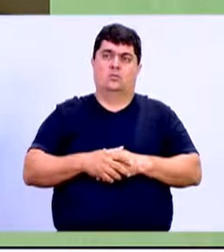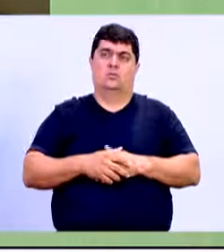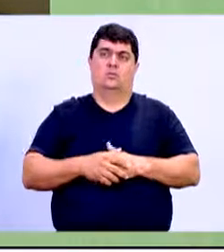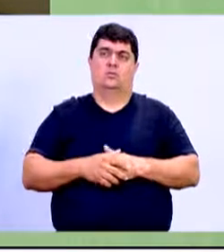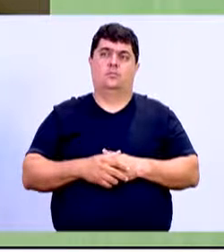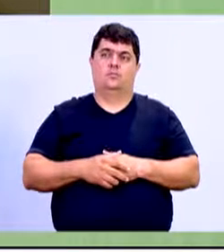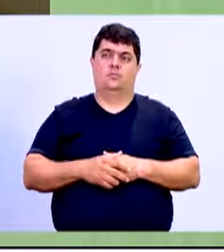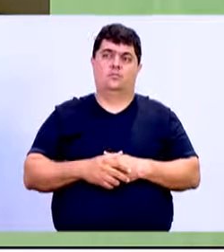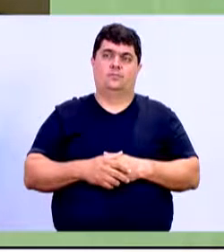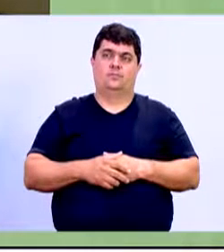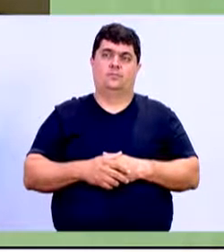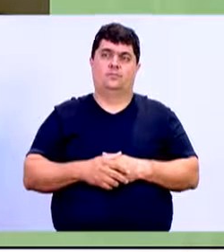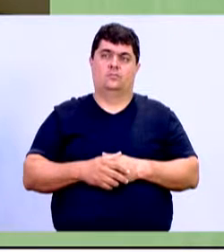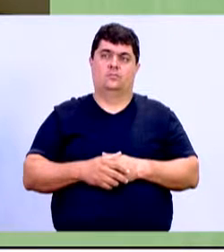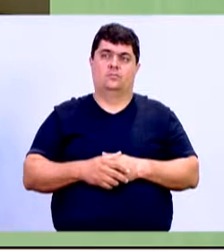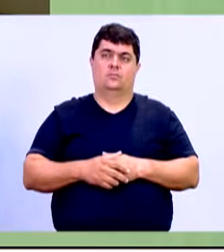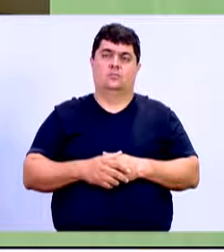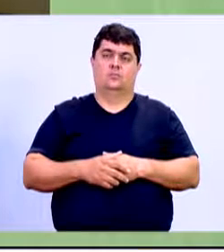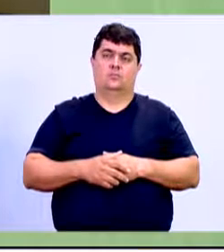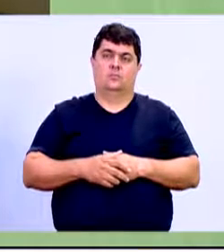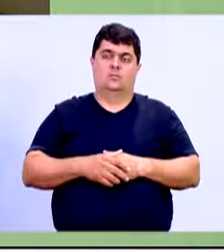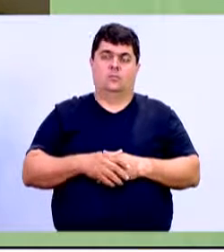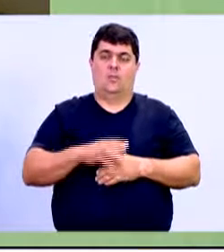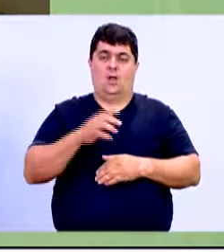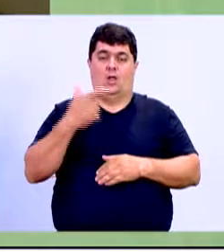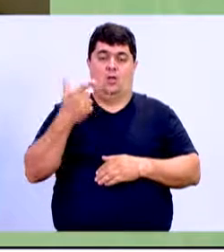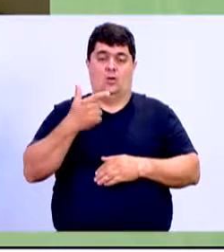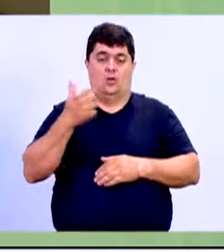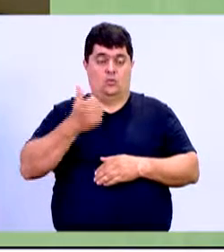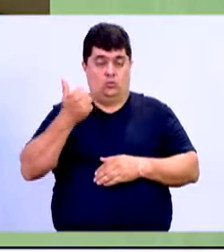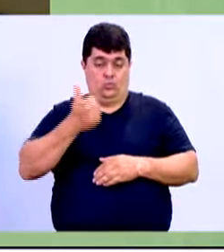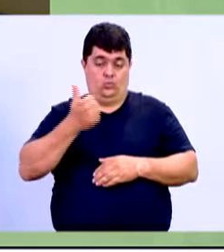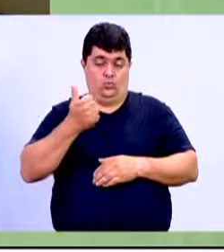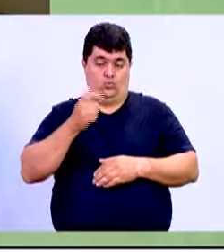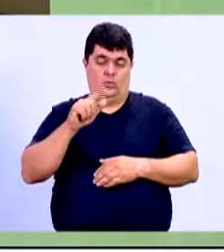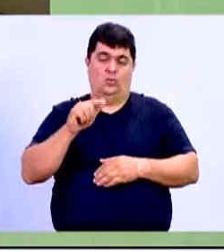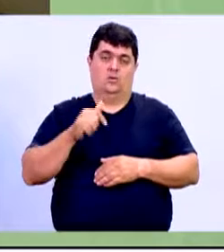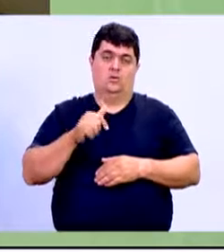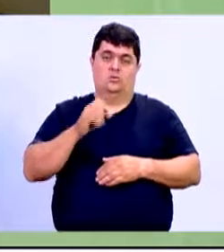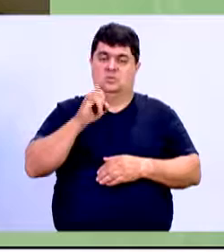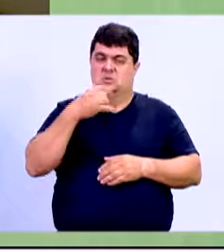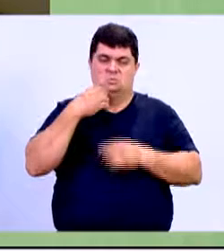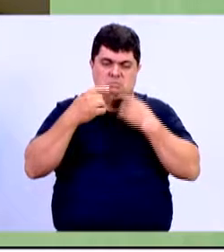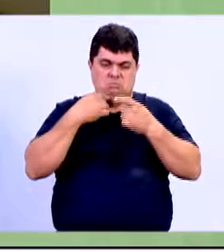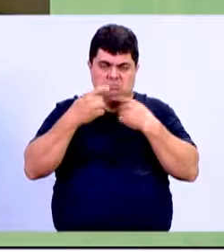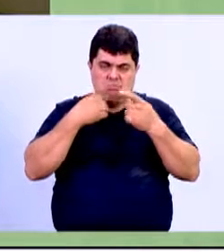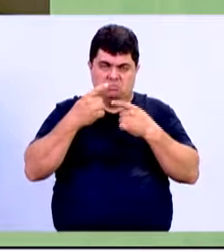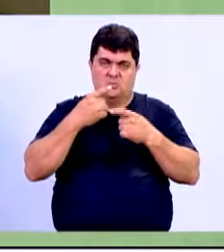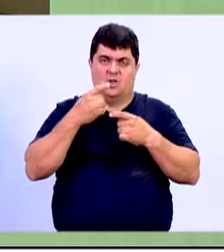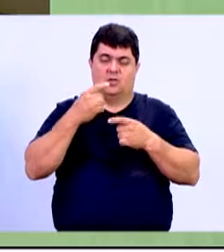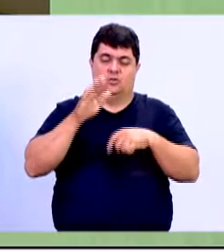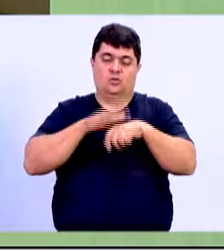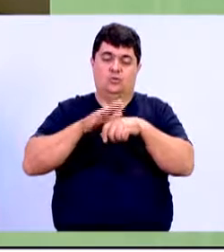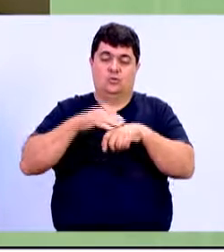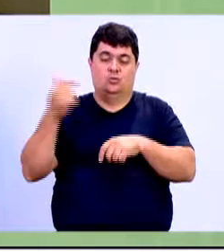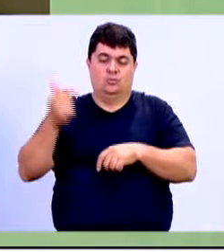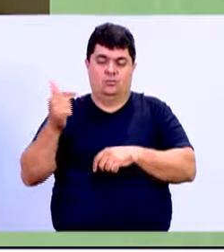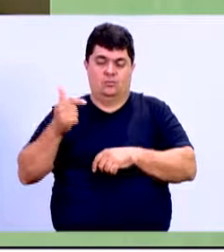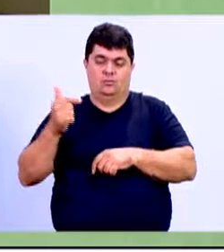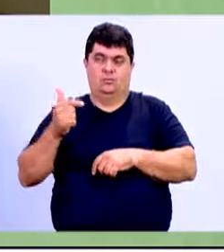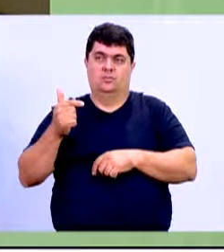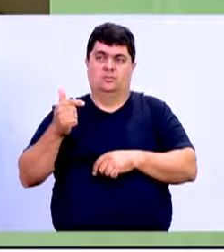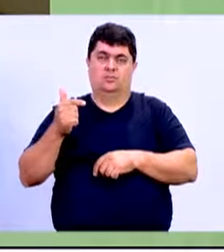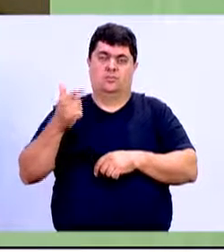na central, é o que nós chamamos de atendimento nível 1. Então, é o primeiro atendimento. Não resolveu, então é passado o rádio para o nível 2, que vai